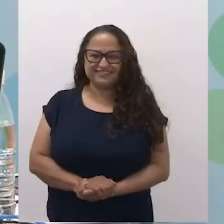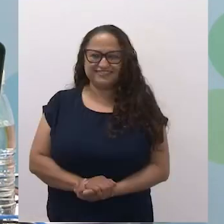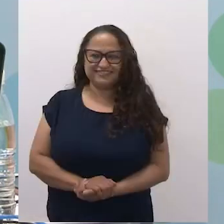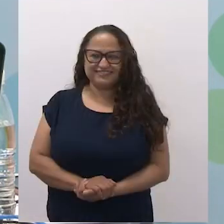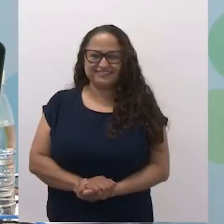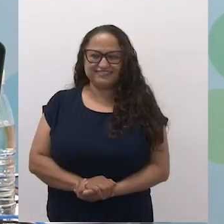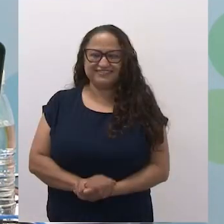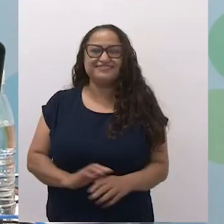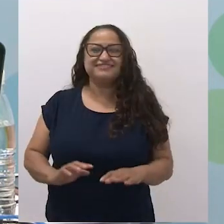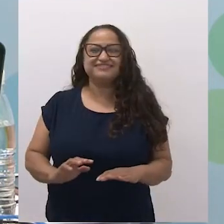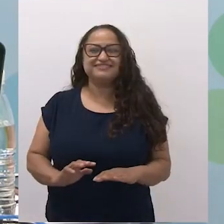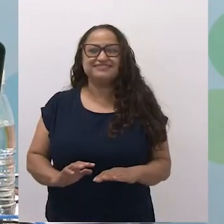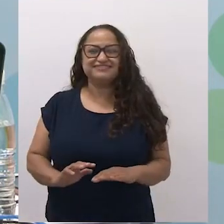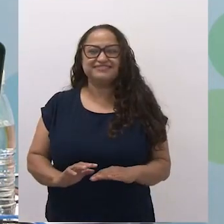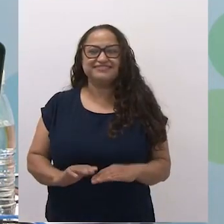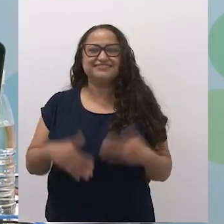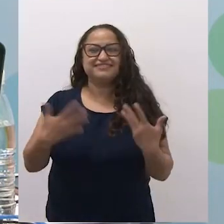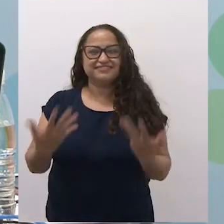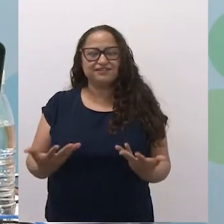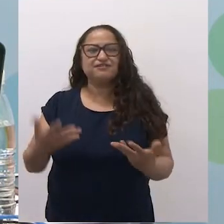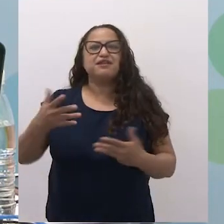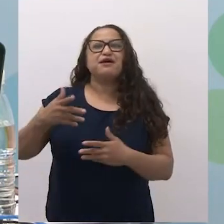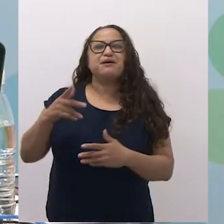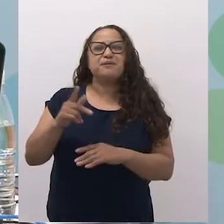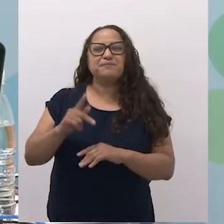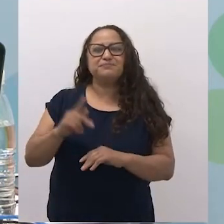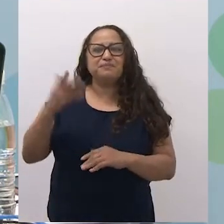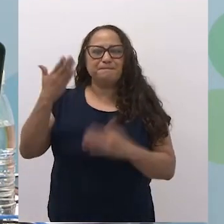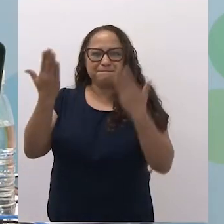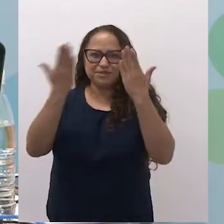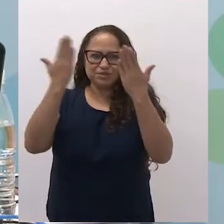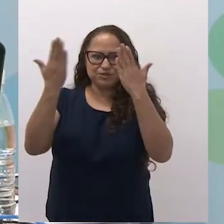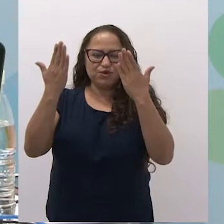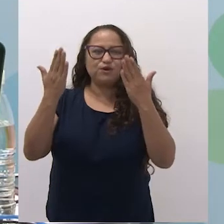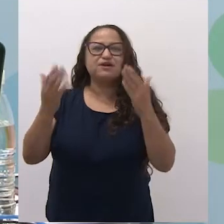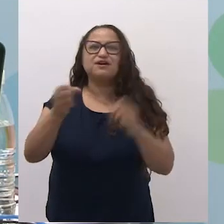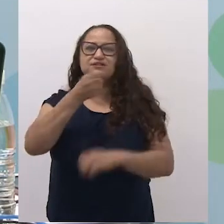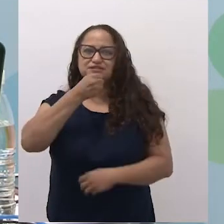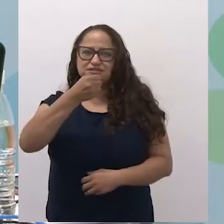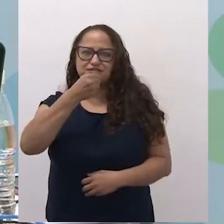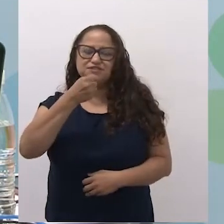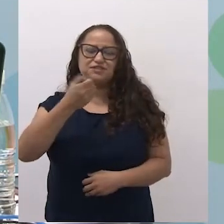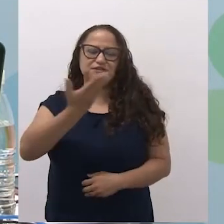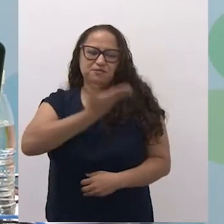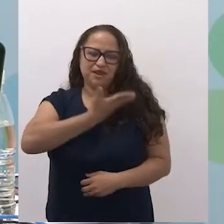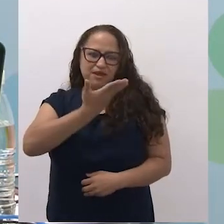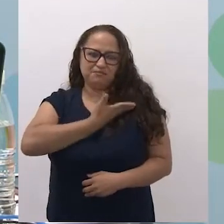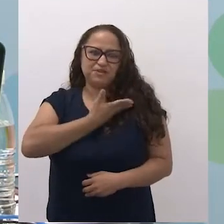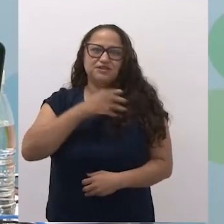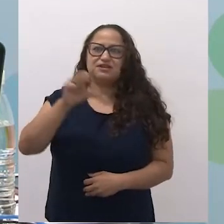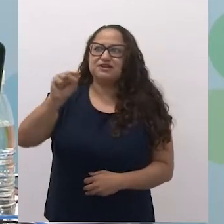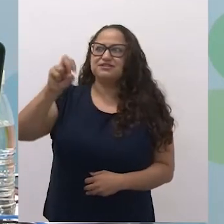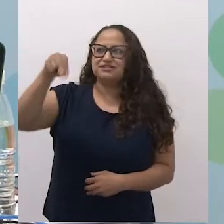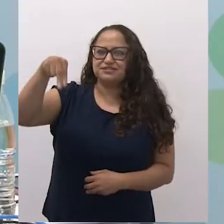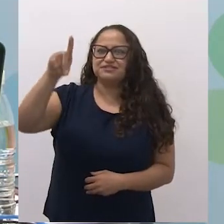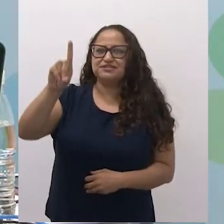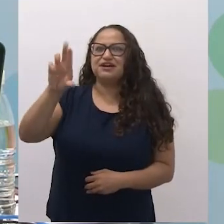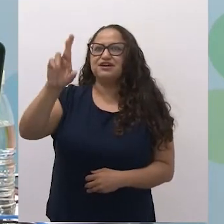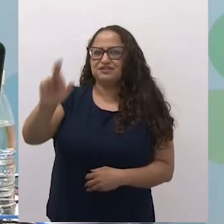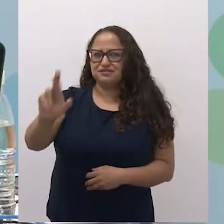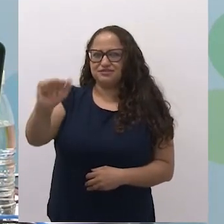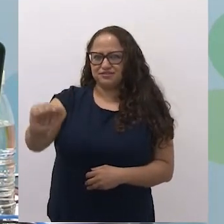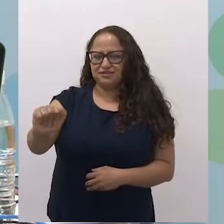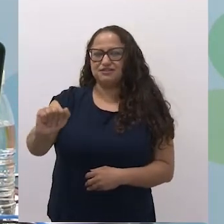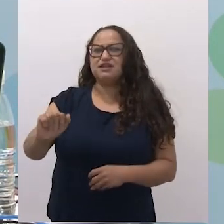de Carvalho. Ela é psicóloga, né, e ela foi entrevistada pela minha colega Sandrinha aqui, e ela vai falar